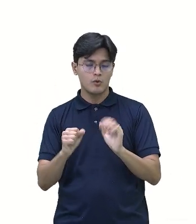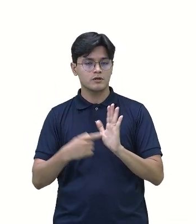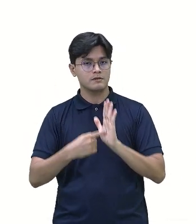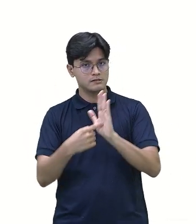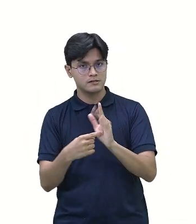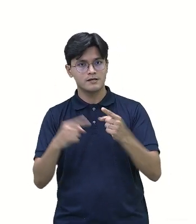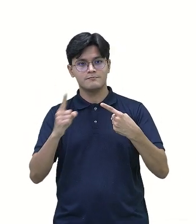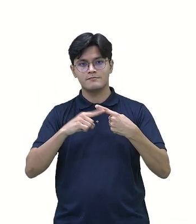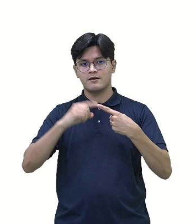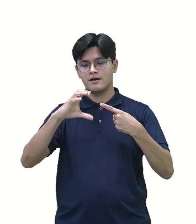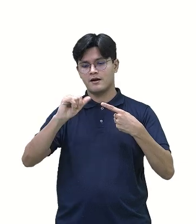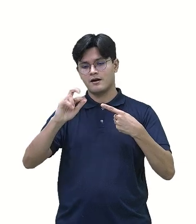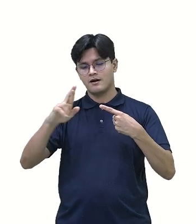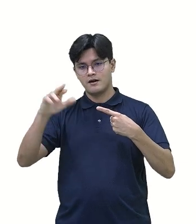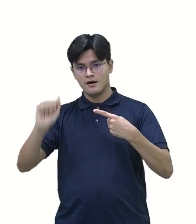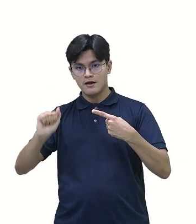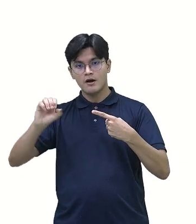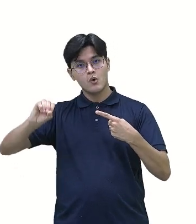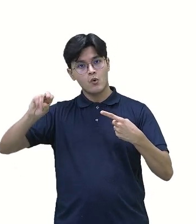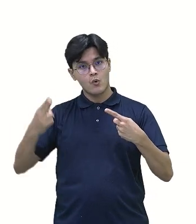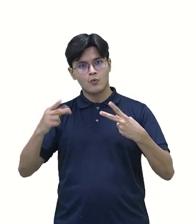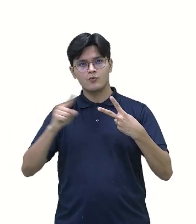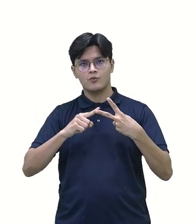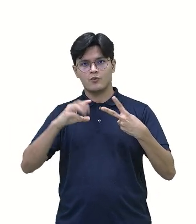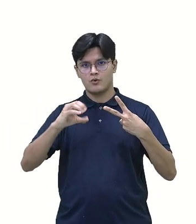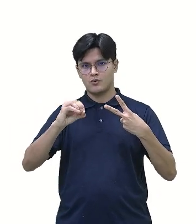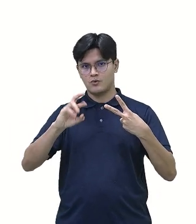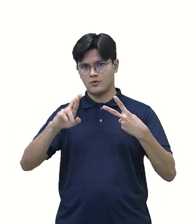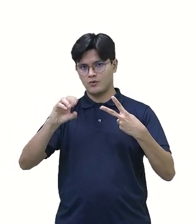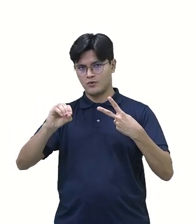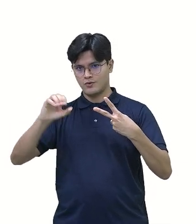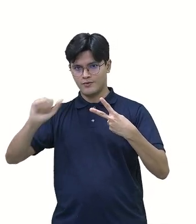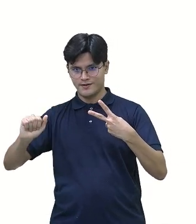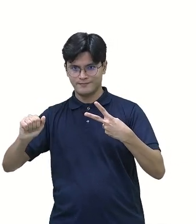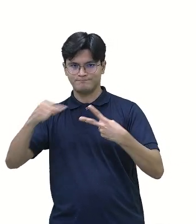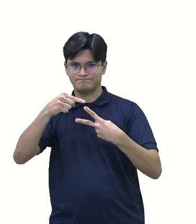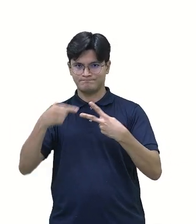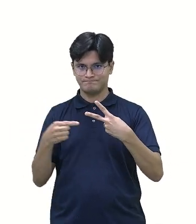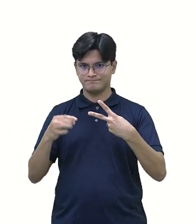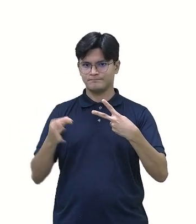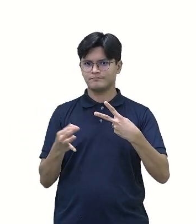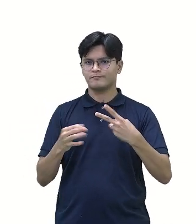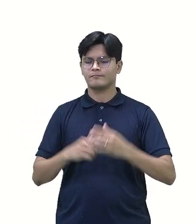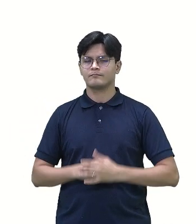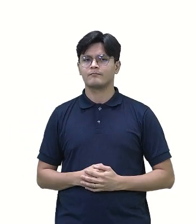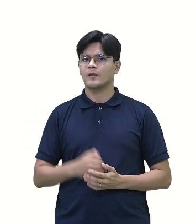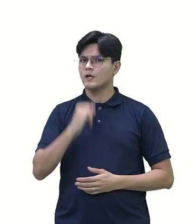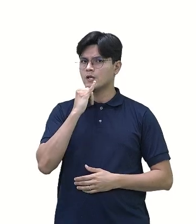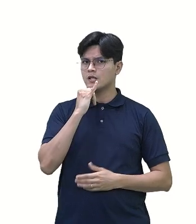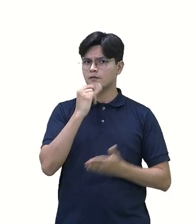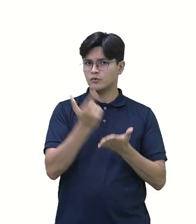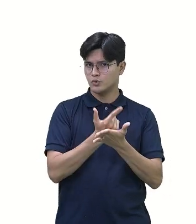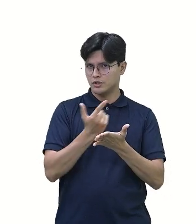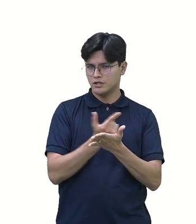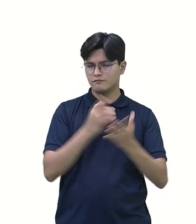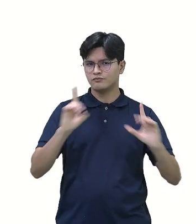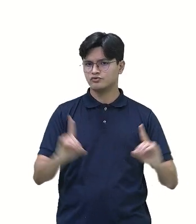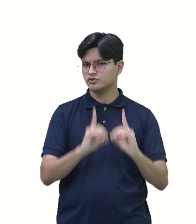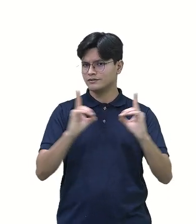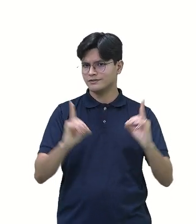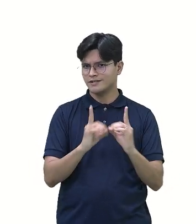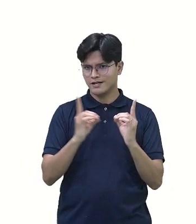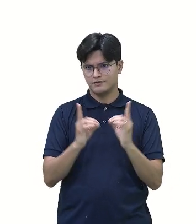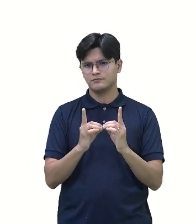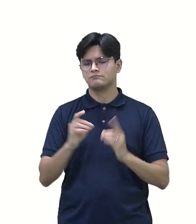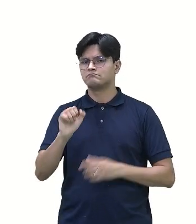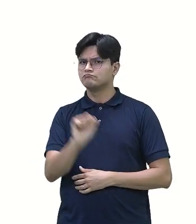pode aparecer coroa. Você pode acompanhar em livros didáticos que geralmente a gente vai